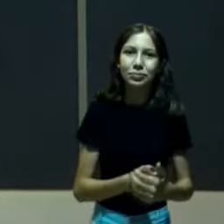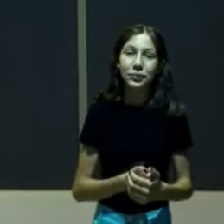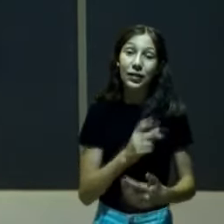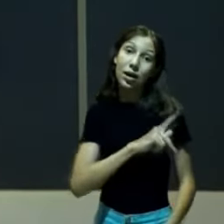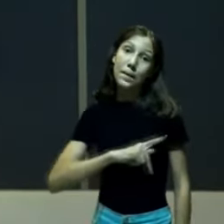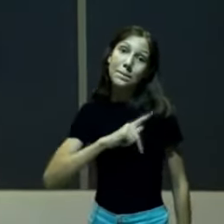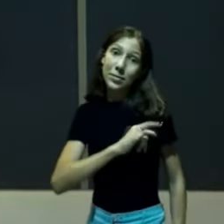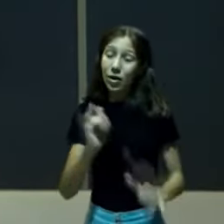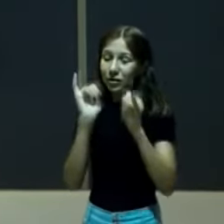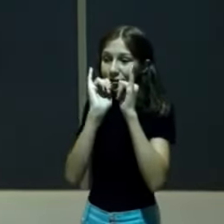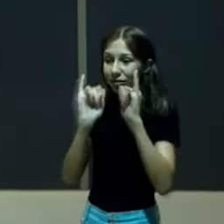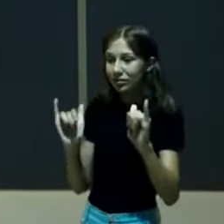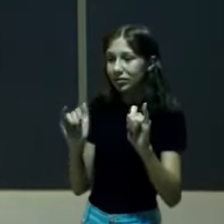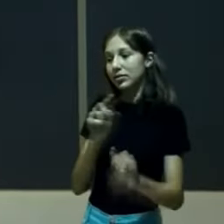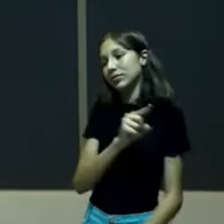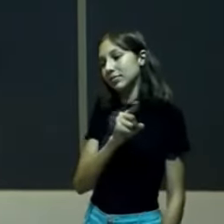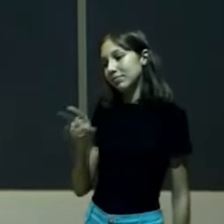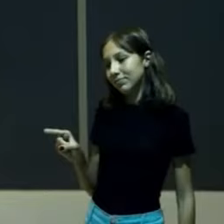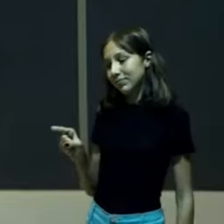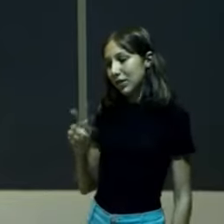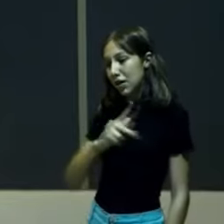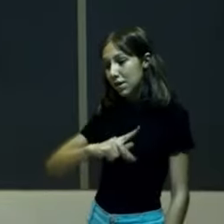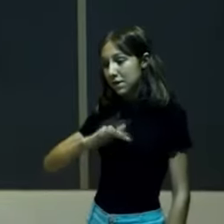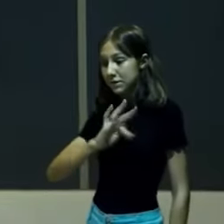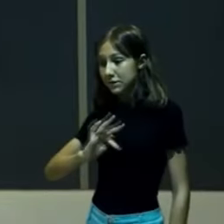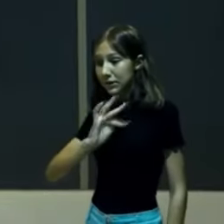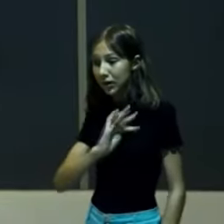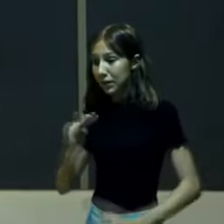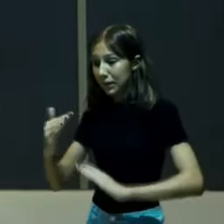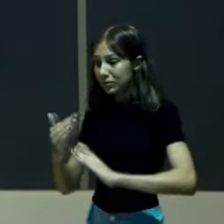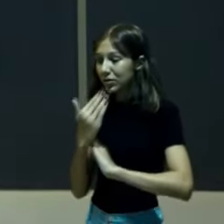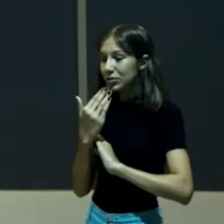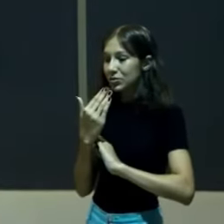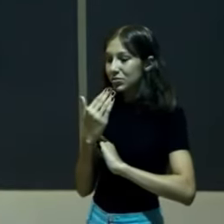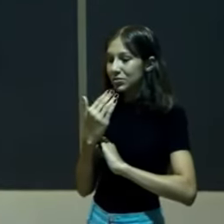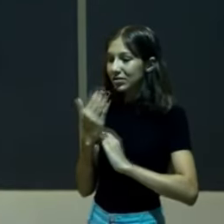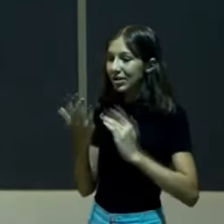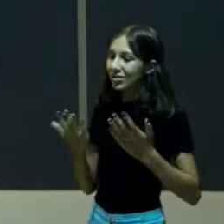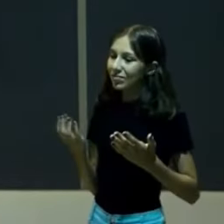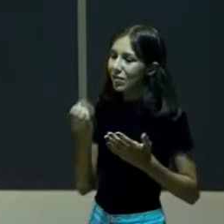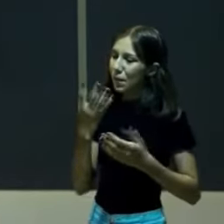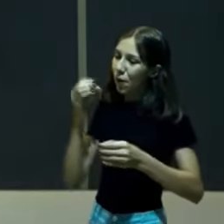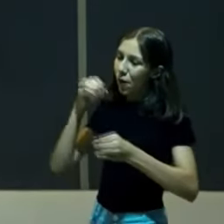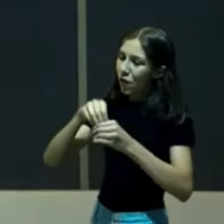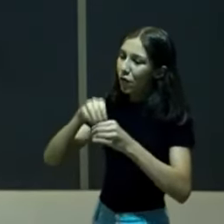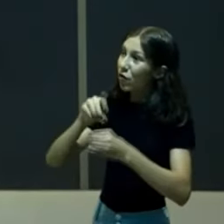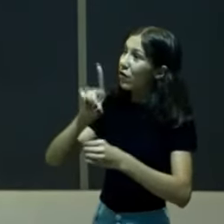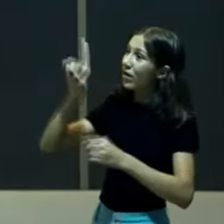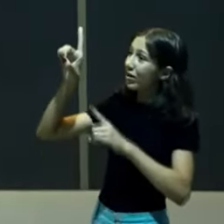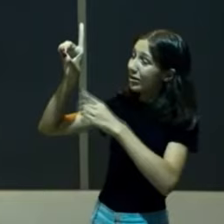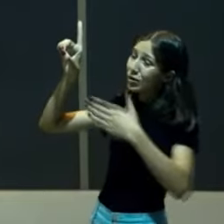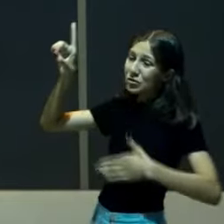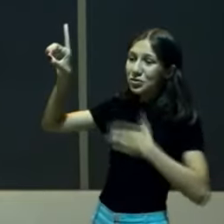missão, isso toca o coração de Deus. E eu conheço bem o meu Deus e sei o quanto